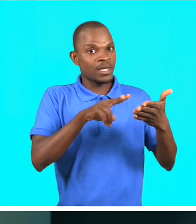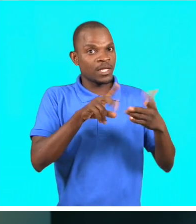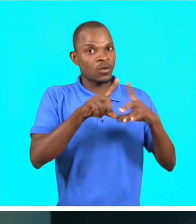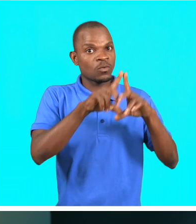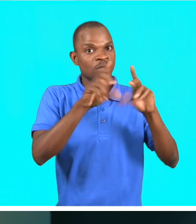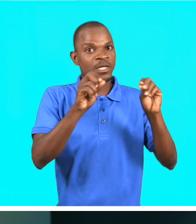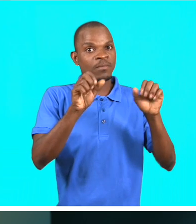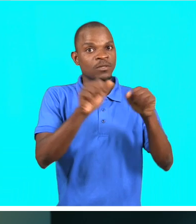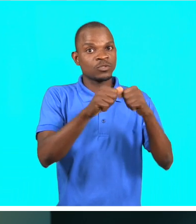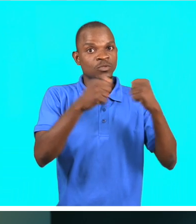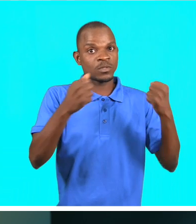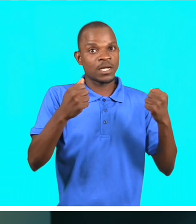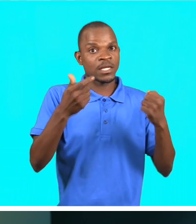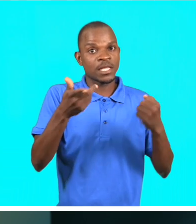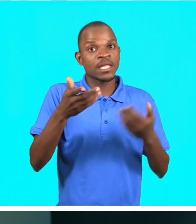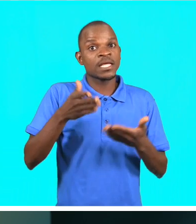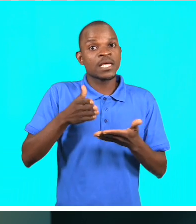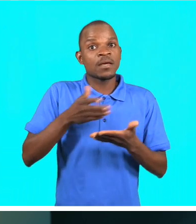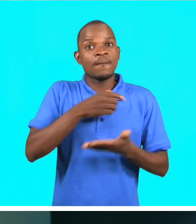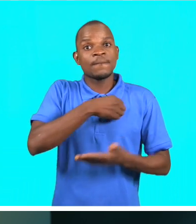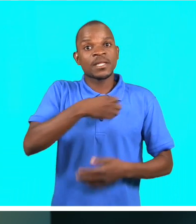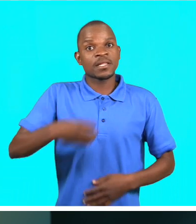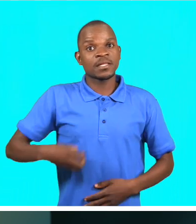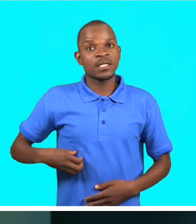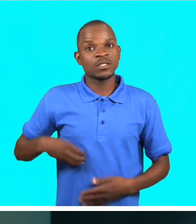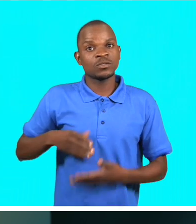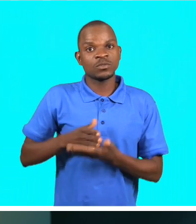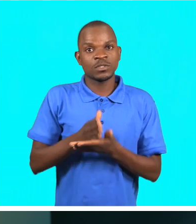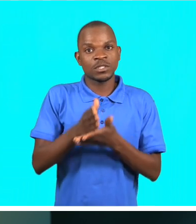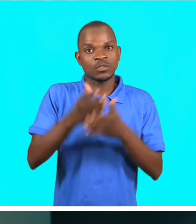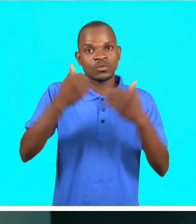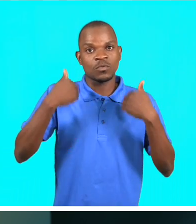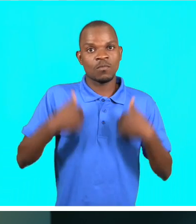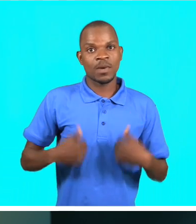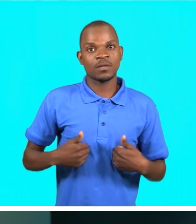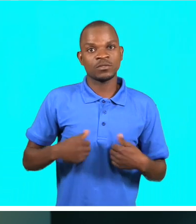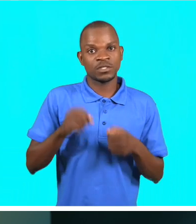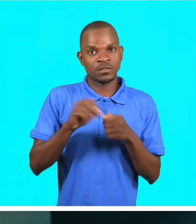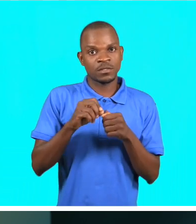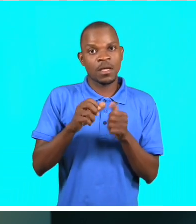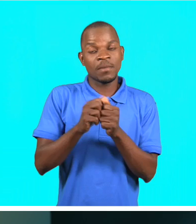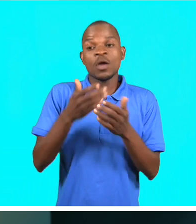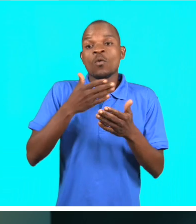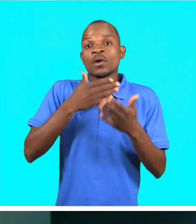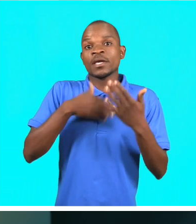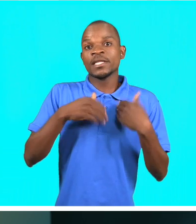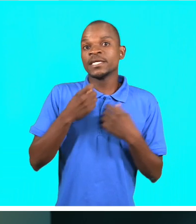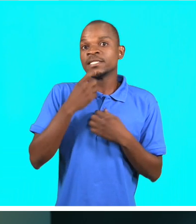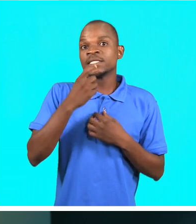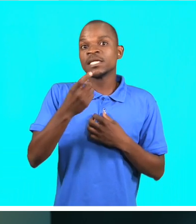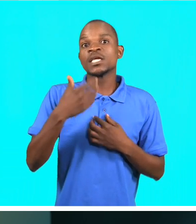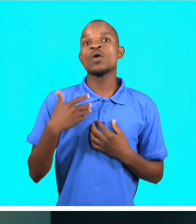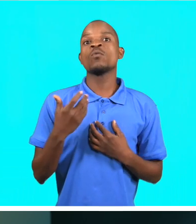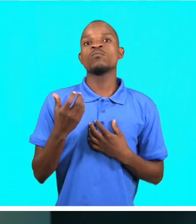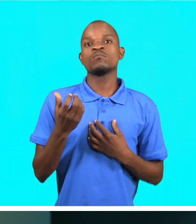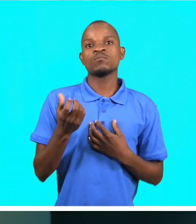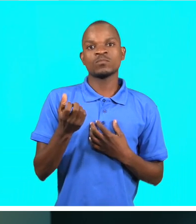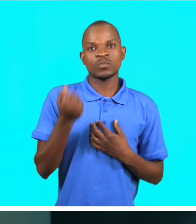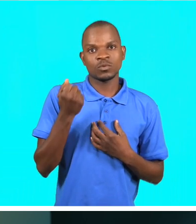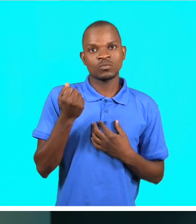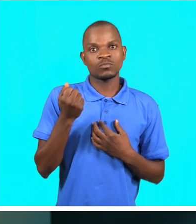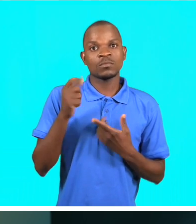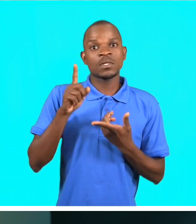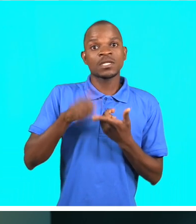em que Alice está a tratar. Mas eu queria dizer que, olha, sou solidária, que